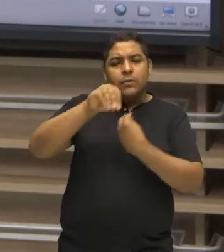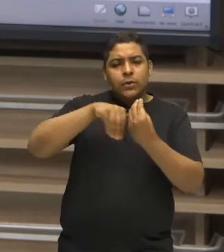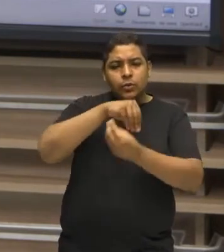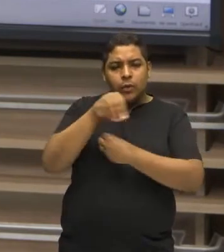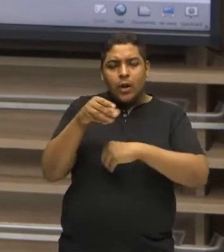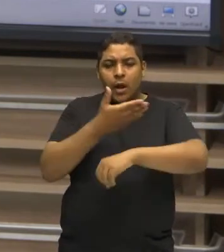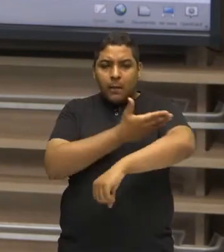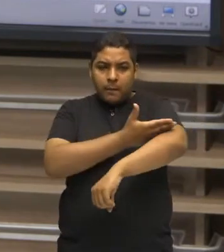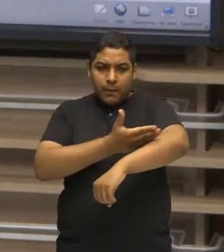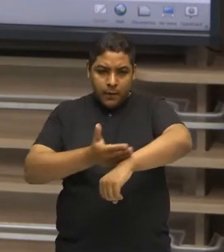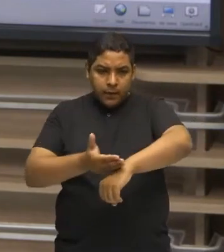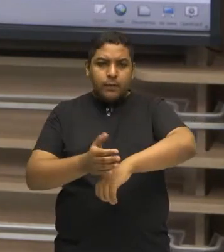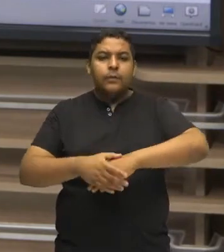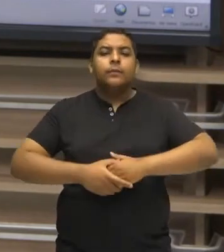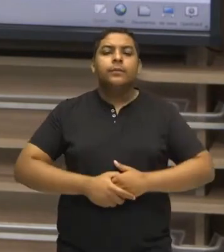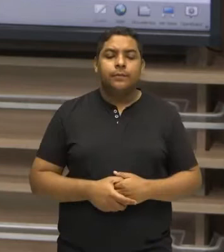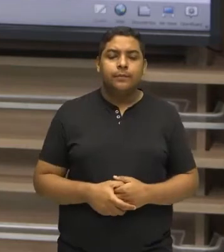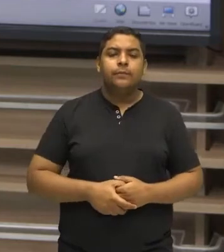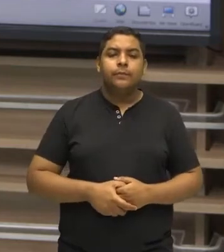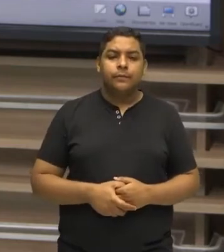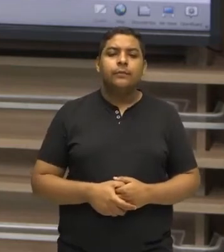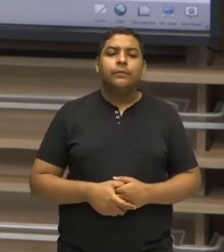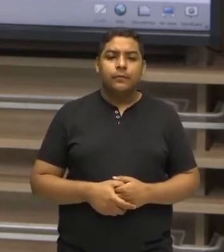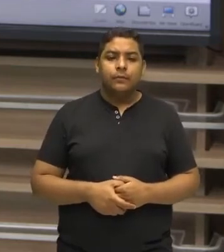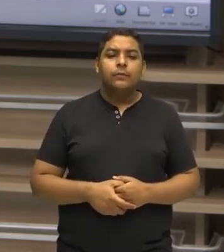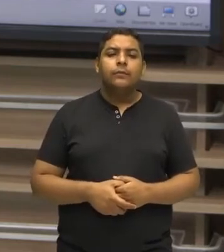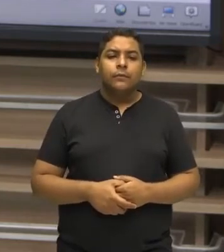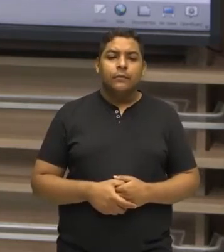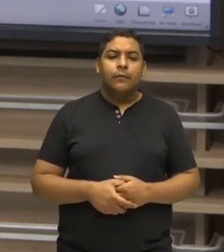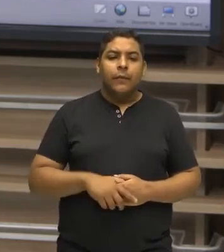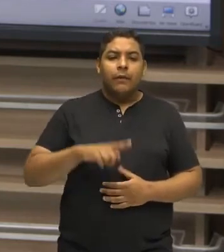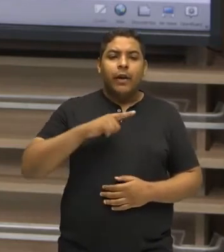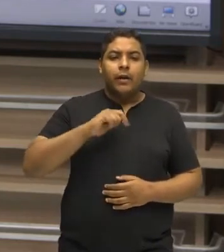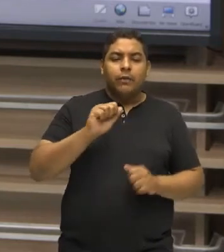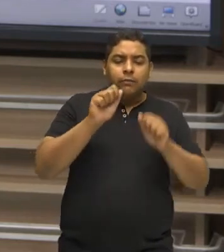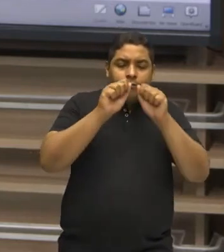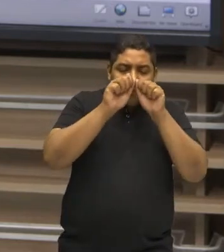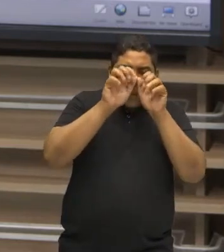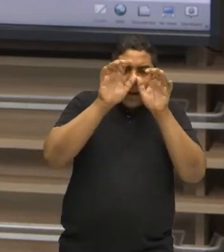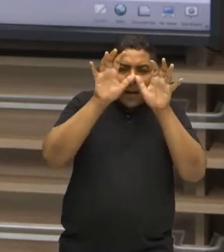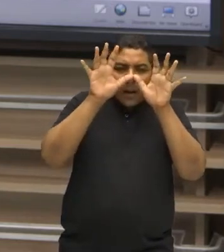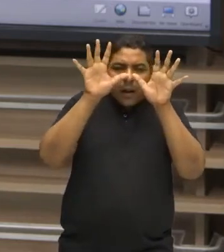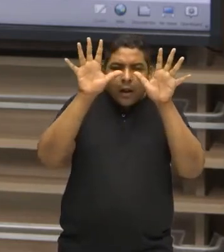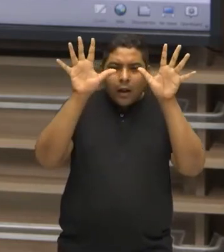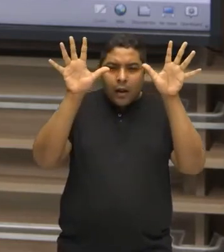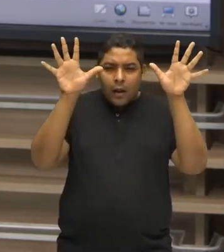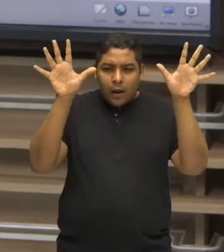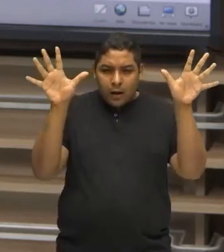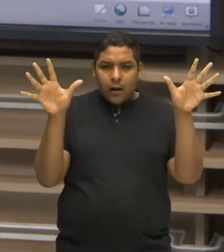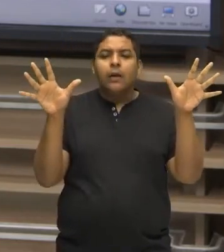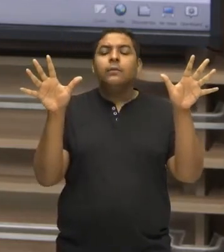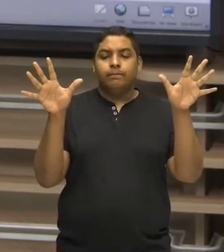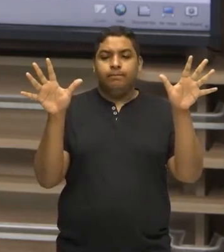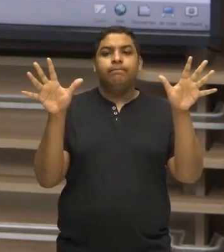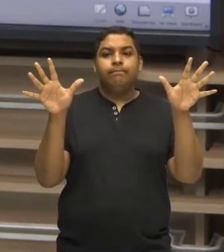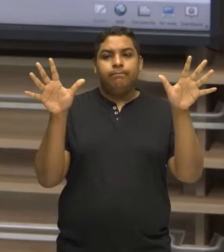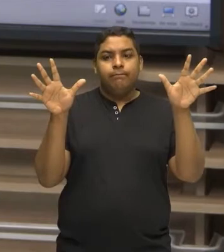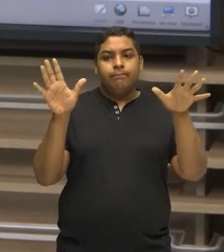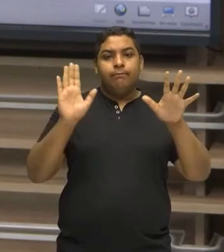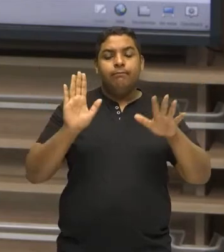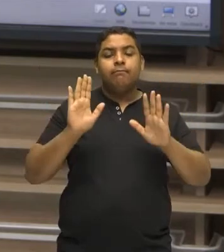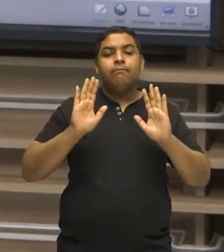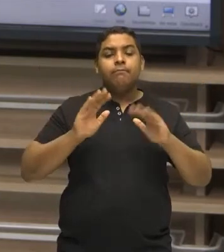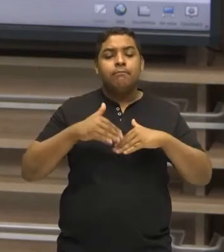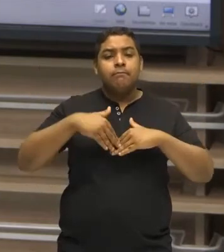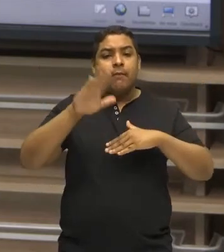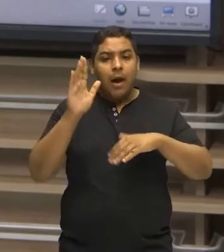desse branco, essa cor ela vai clareando, certo? Então, se ela for mais pura, ela vai ser mais